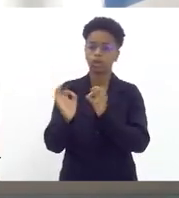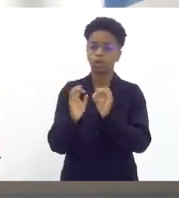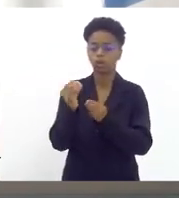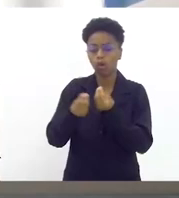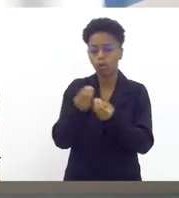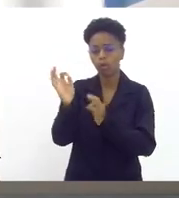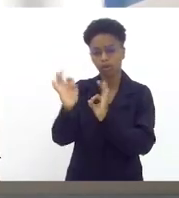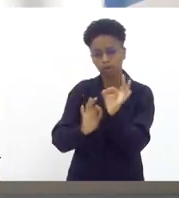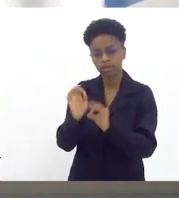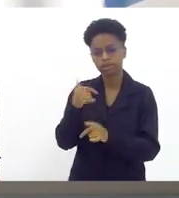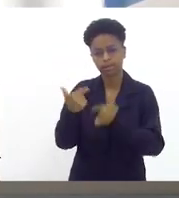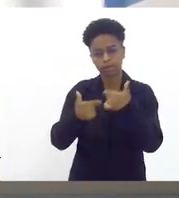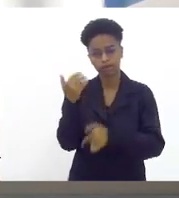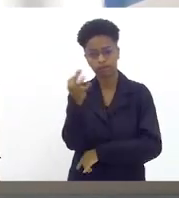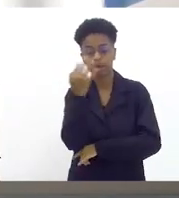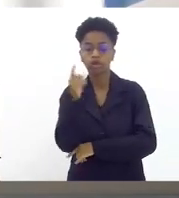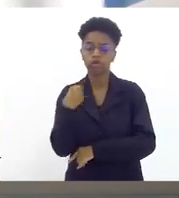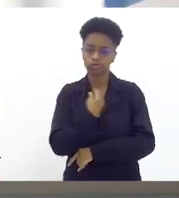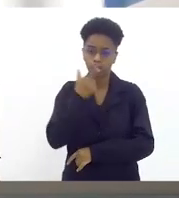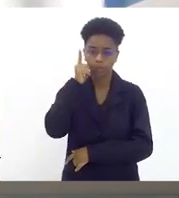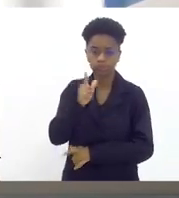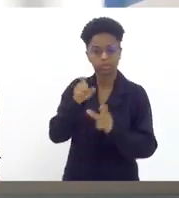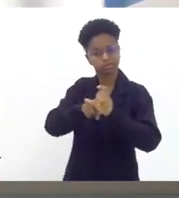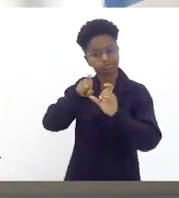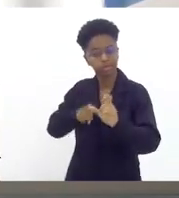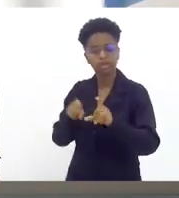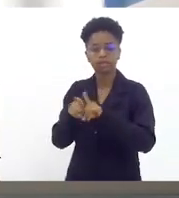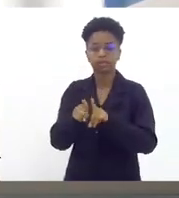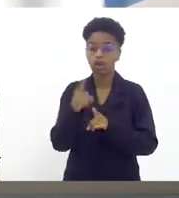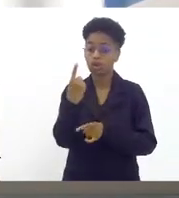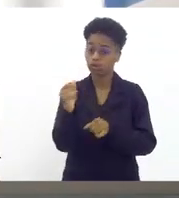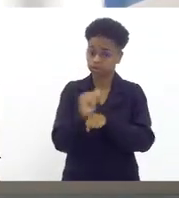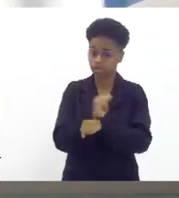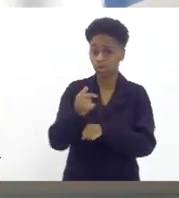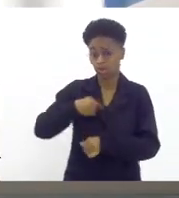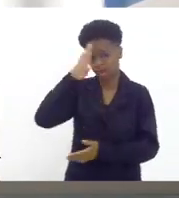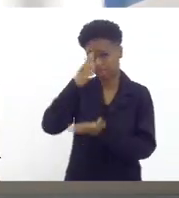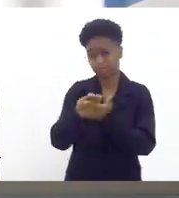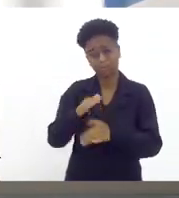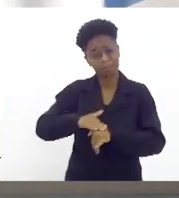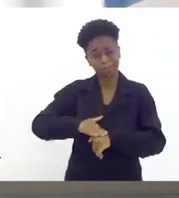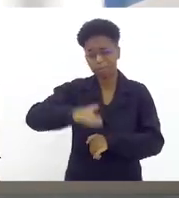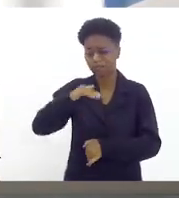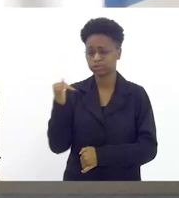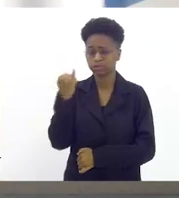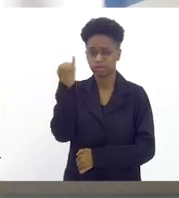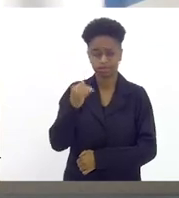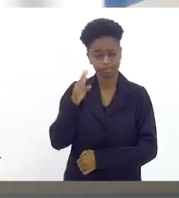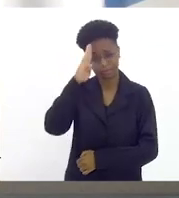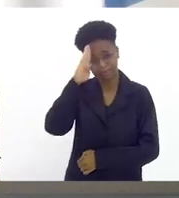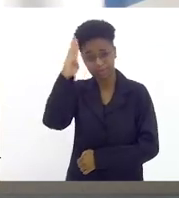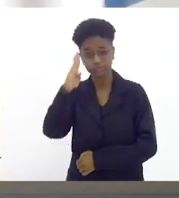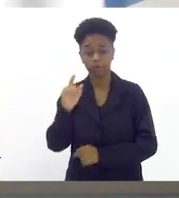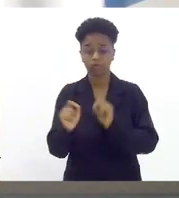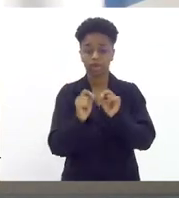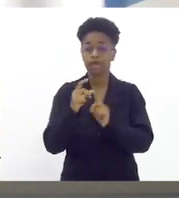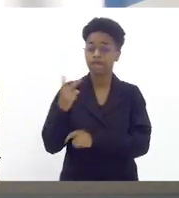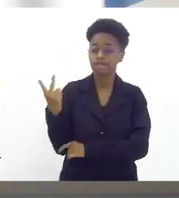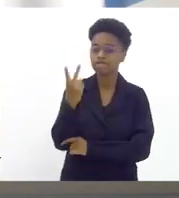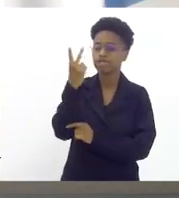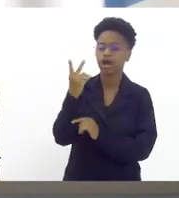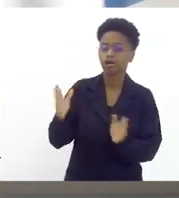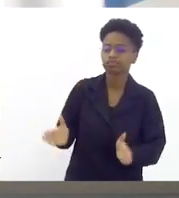nós podemos nos emancipar. Nós podemos também, é um dos instrumentos, eu acredito que o mais importante, porque onde gera valor e onde o